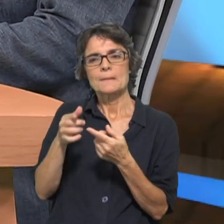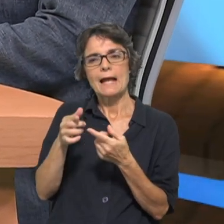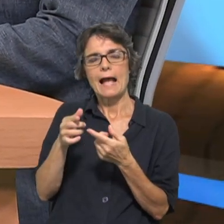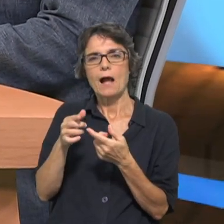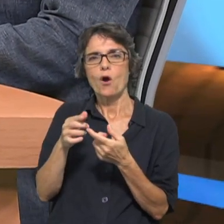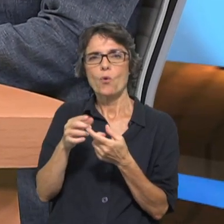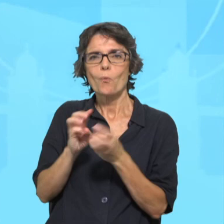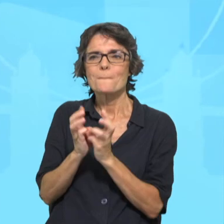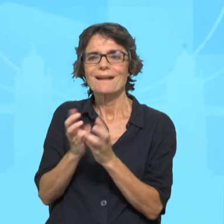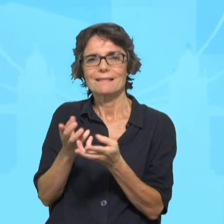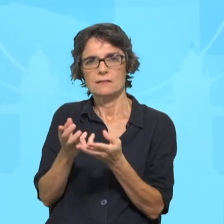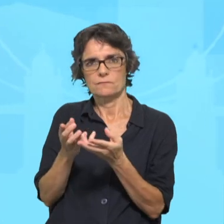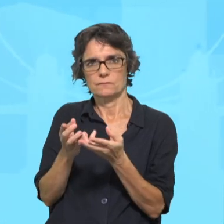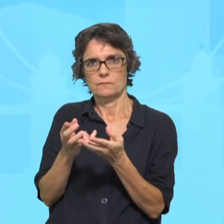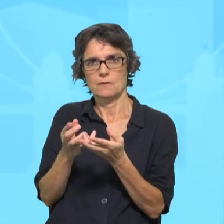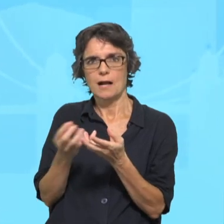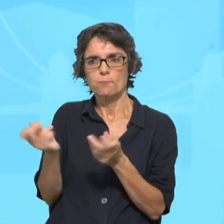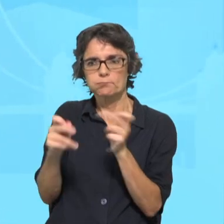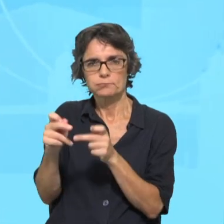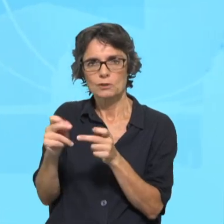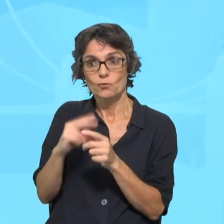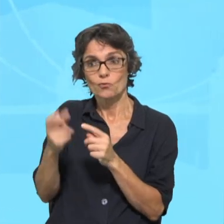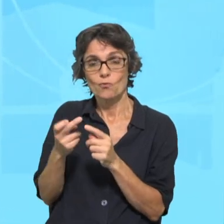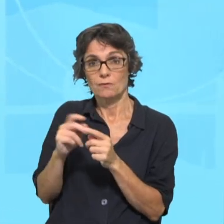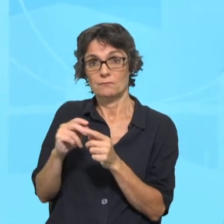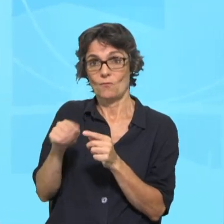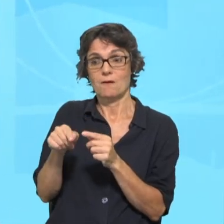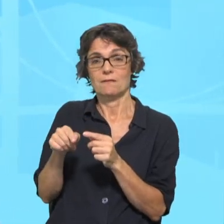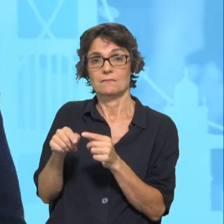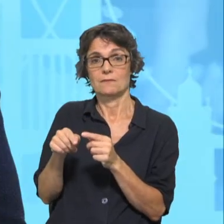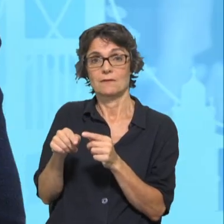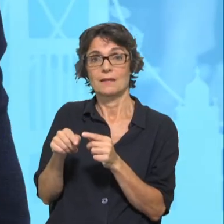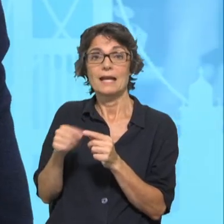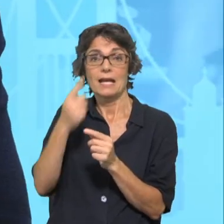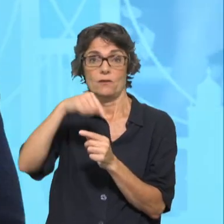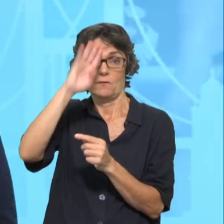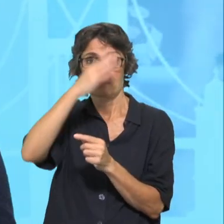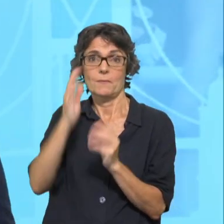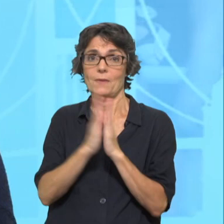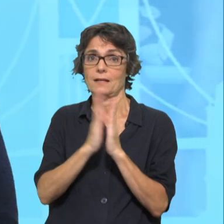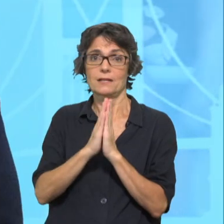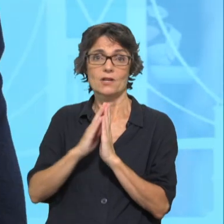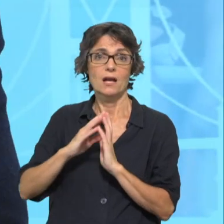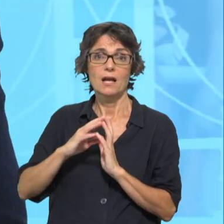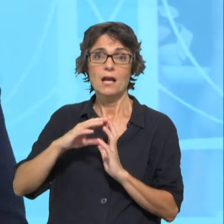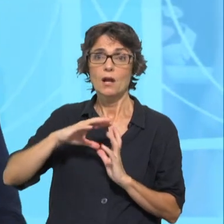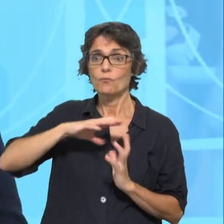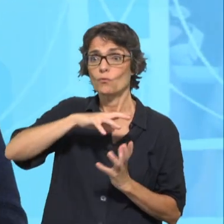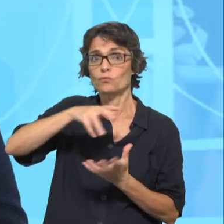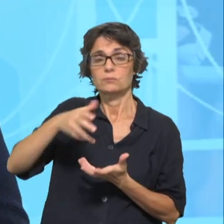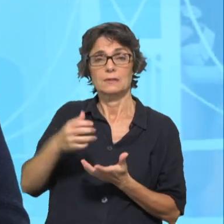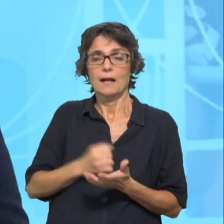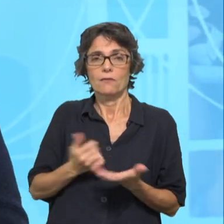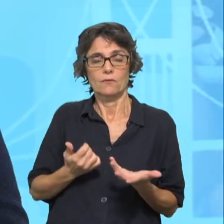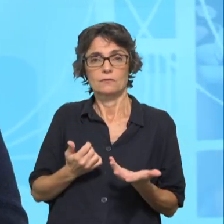se foram sentindo ao longo deste ano. E a Igreja é universal, católica. Portanto, temos de aprender a viver